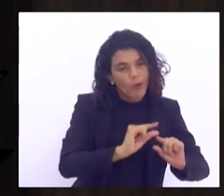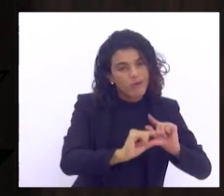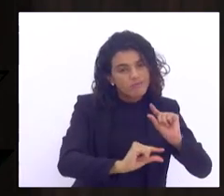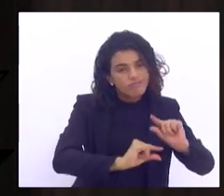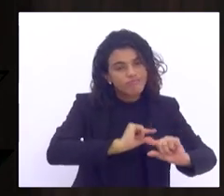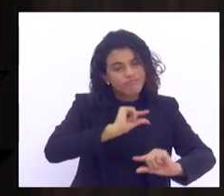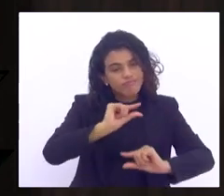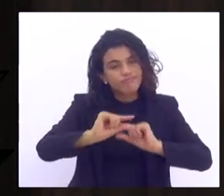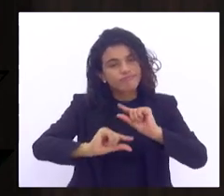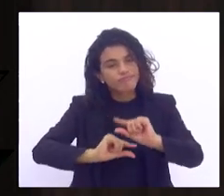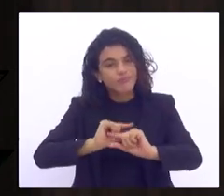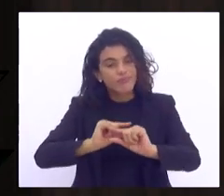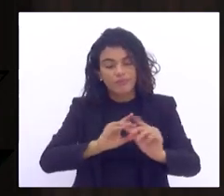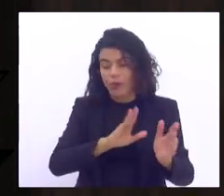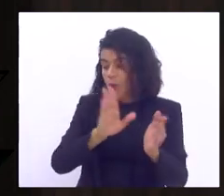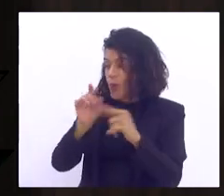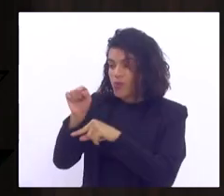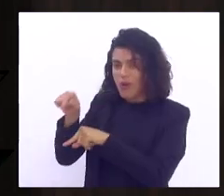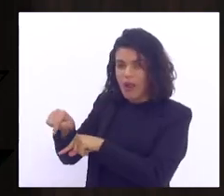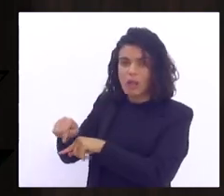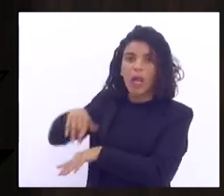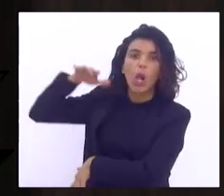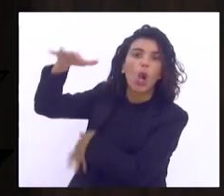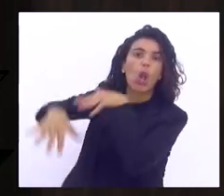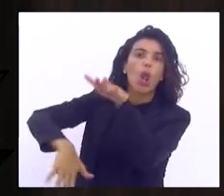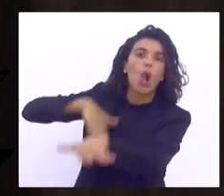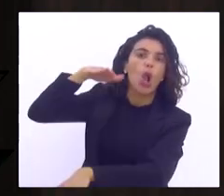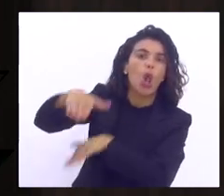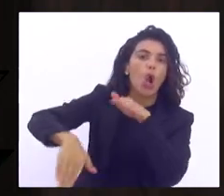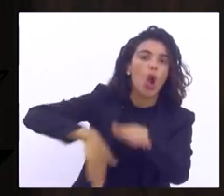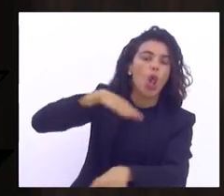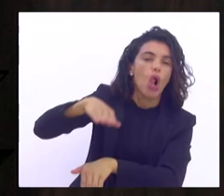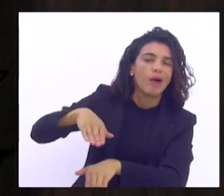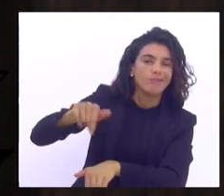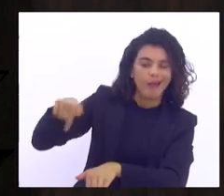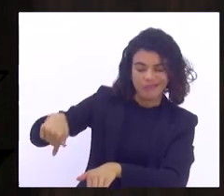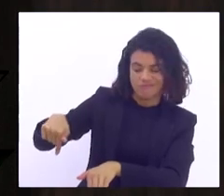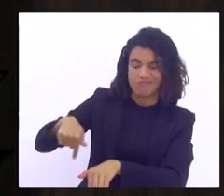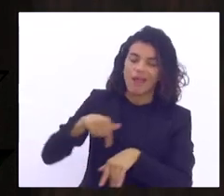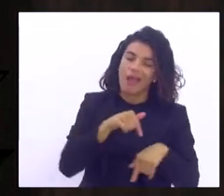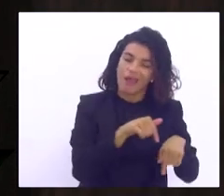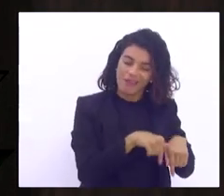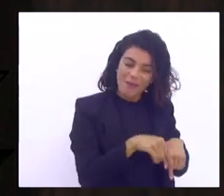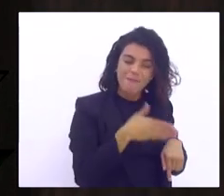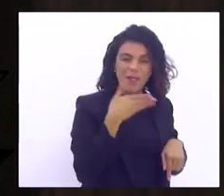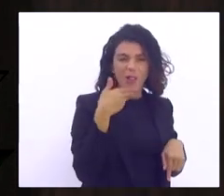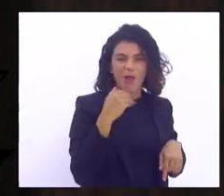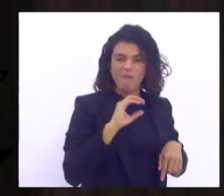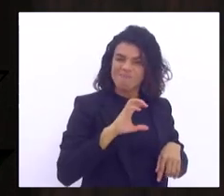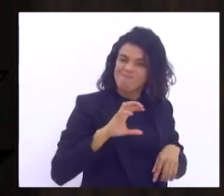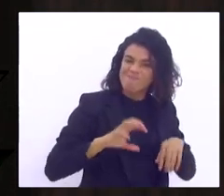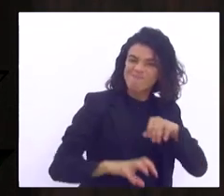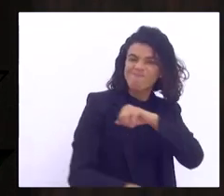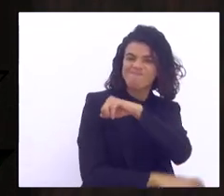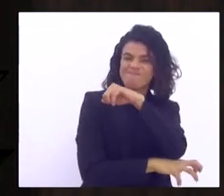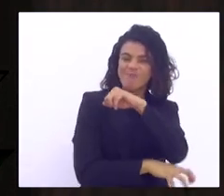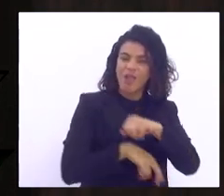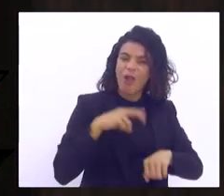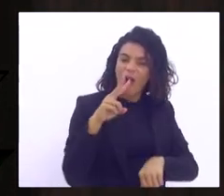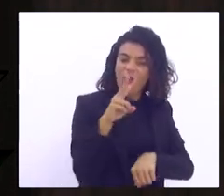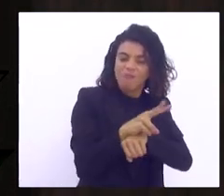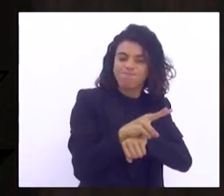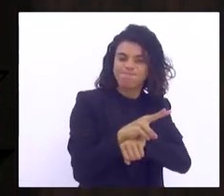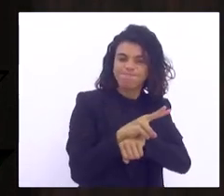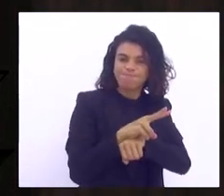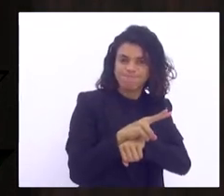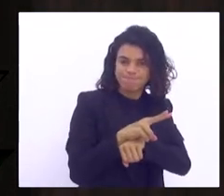dia. O outro lado dá passos largos, é verdade. Mas eu tenho certeza que aqui nós temos grandes guardiões,